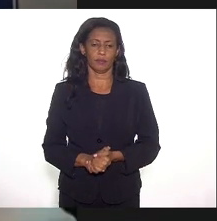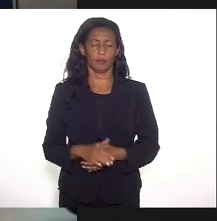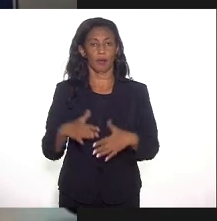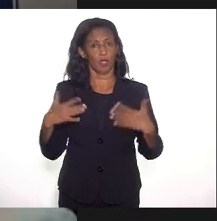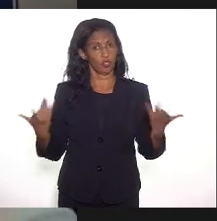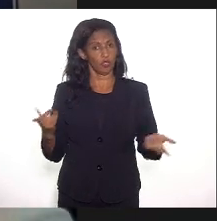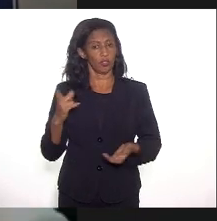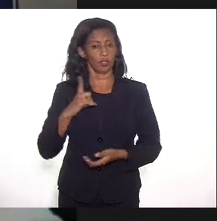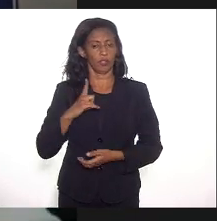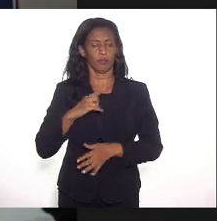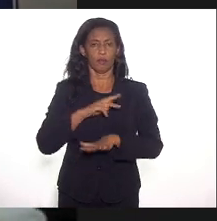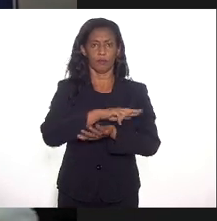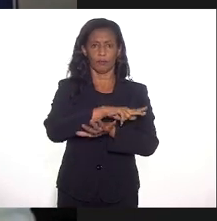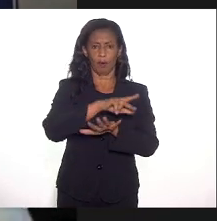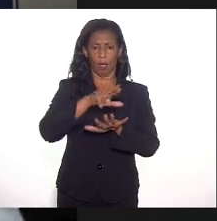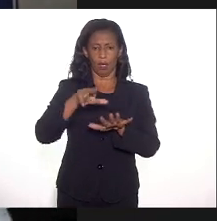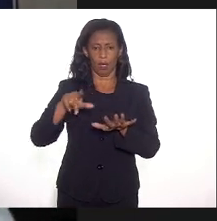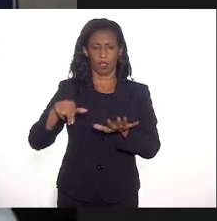teve ali